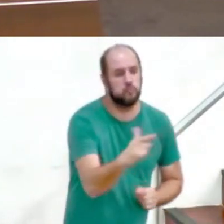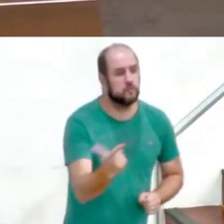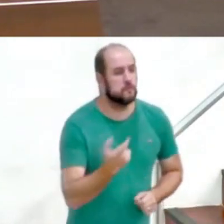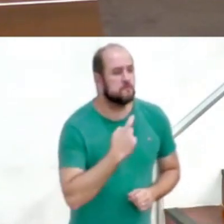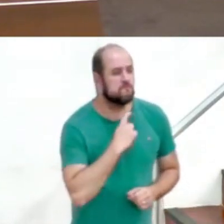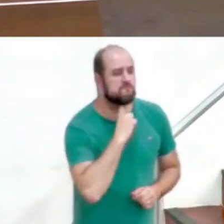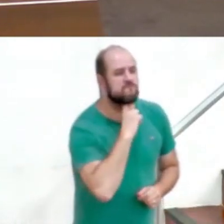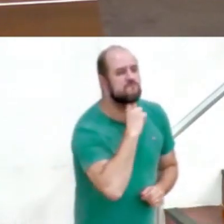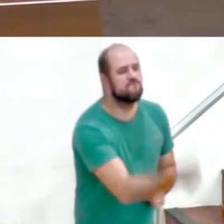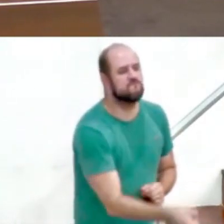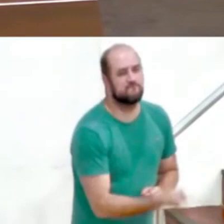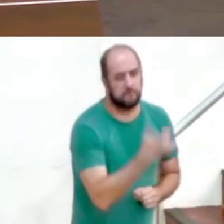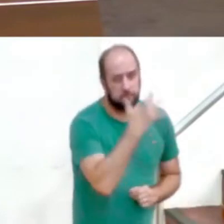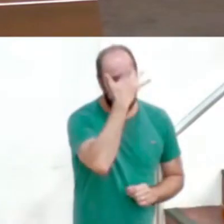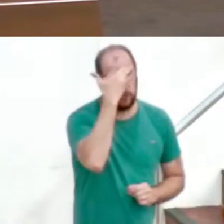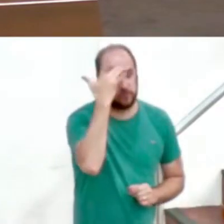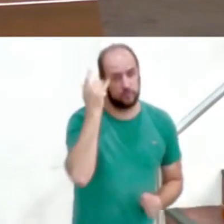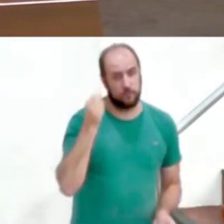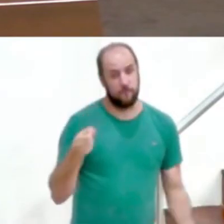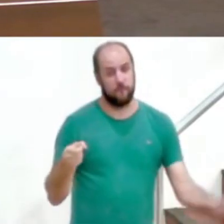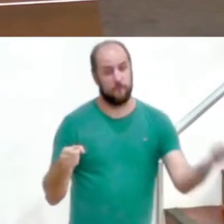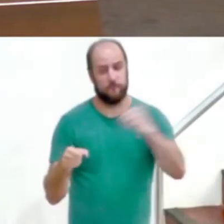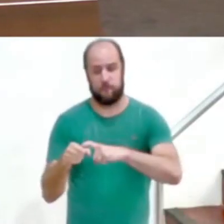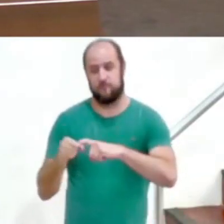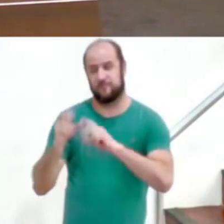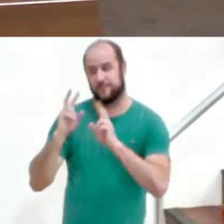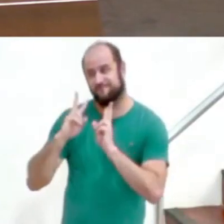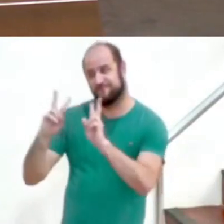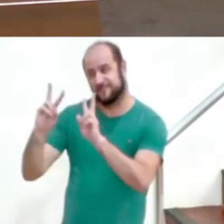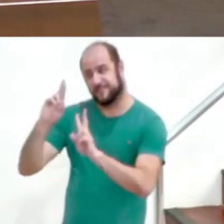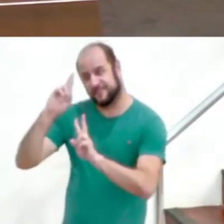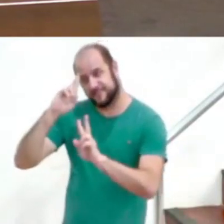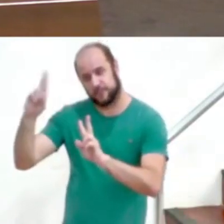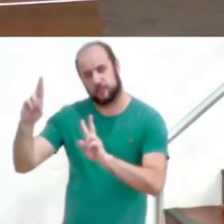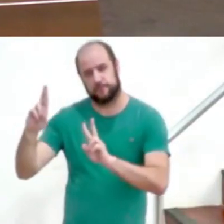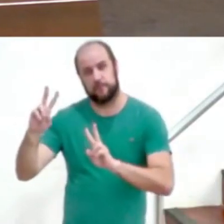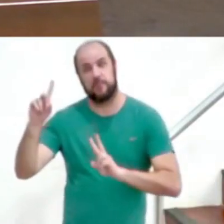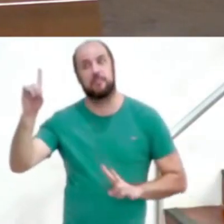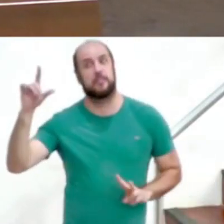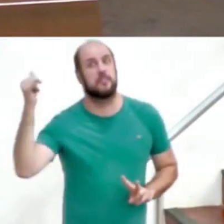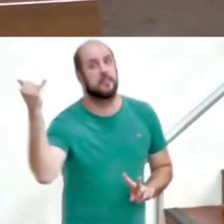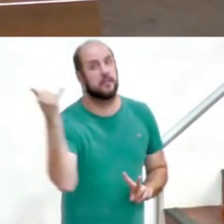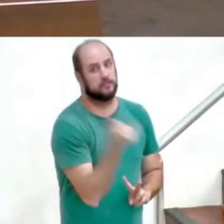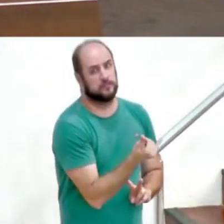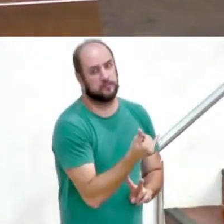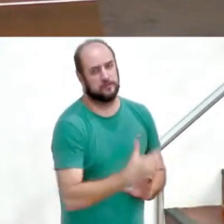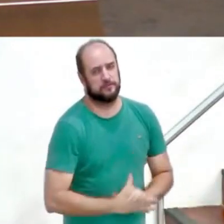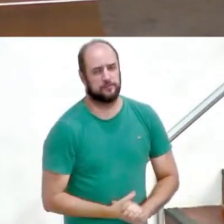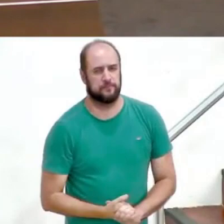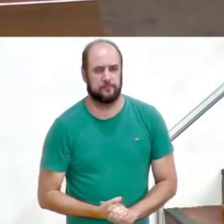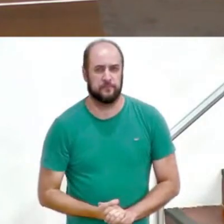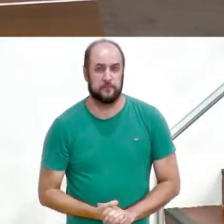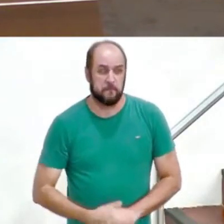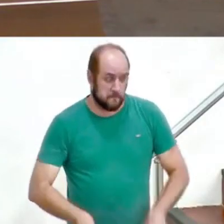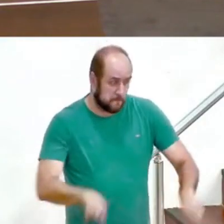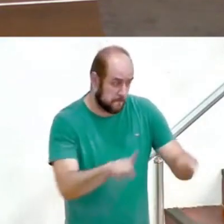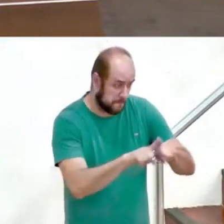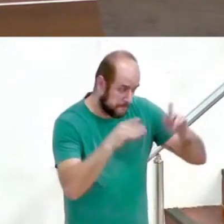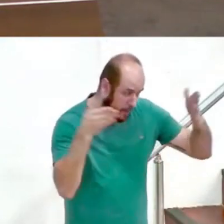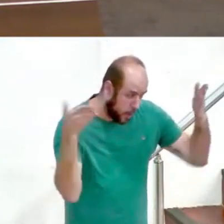vocês quem voltasse para mim, diz o Senhor. Por isso, desde o dia de